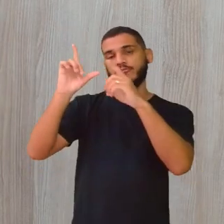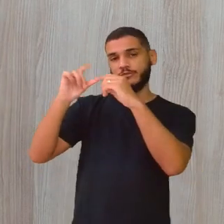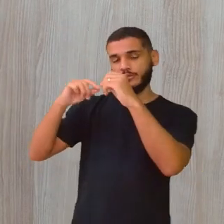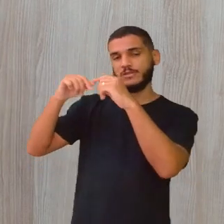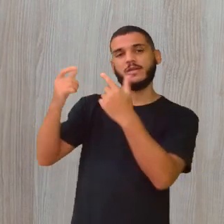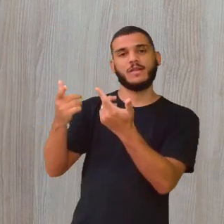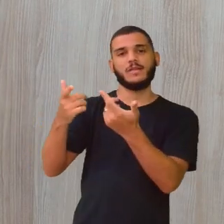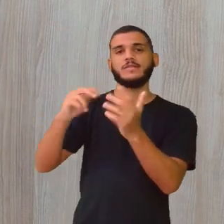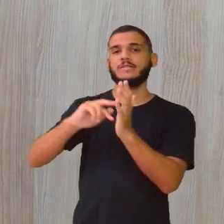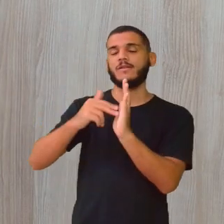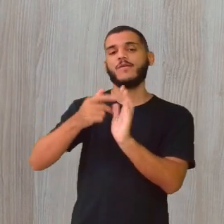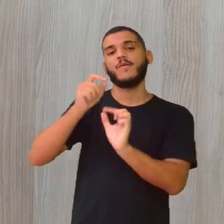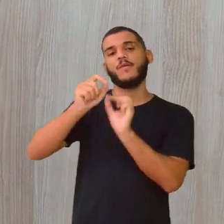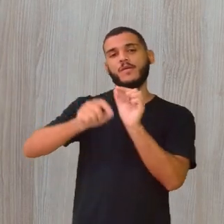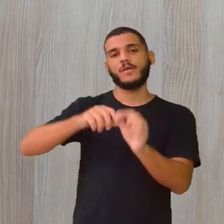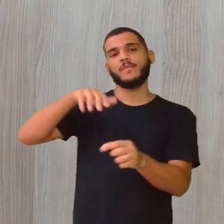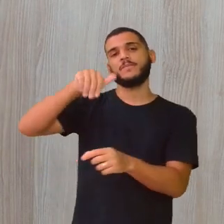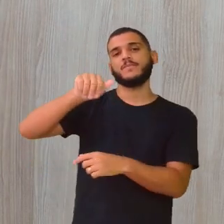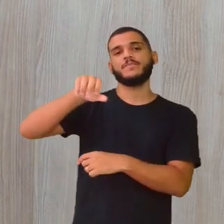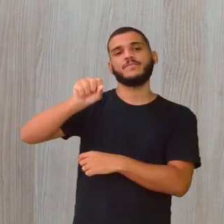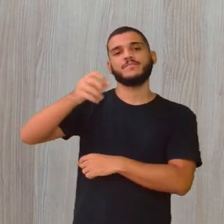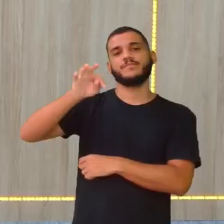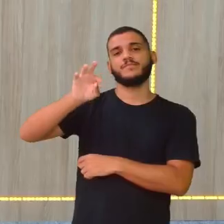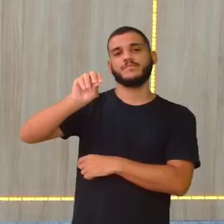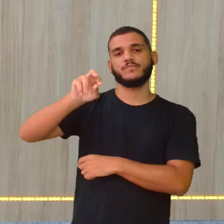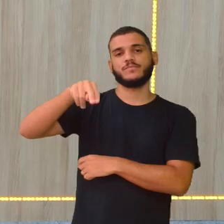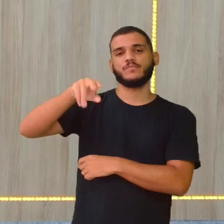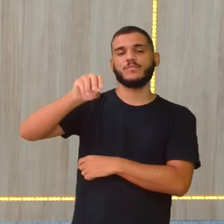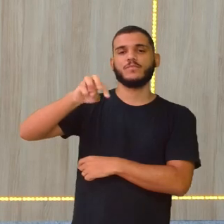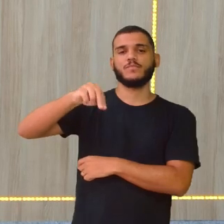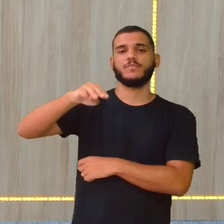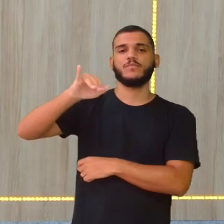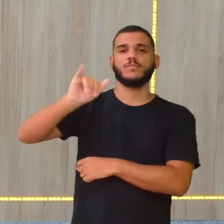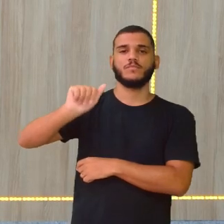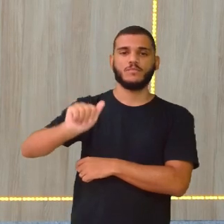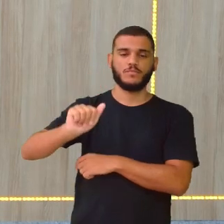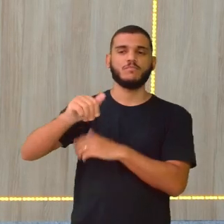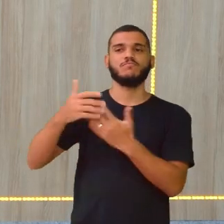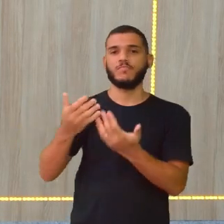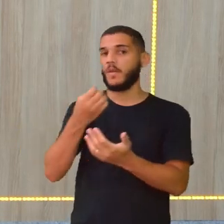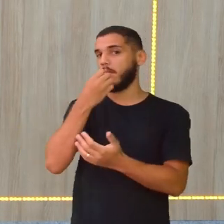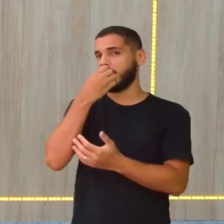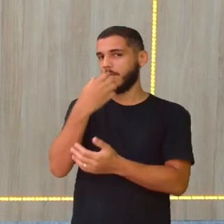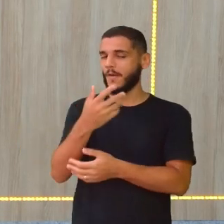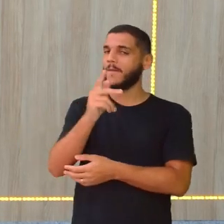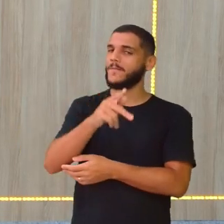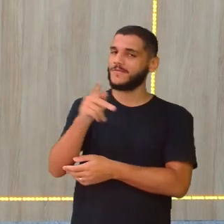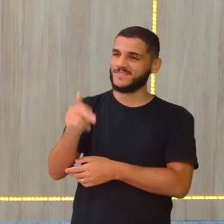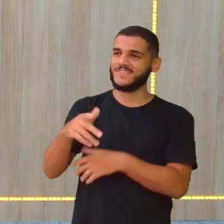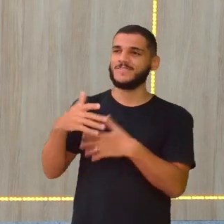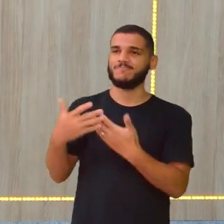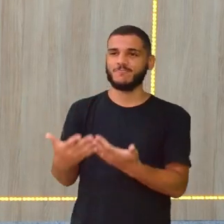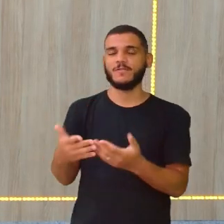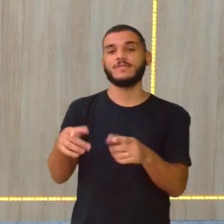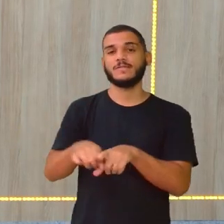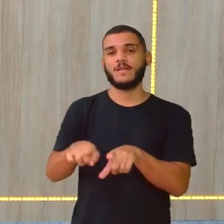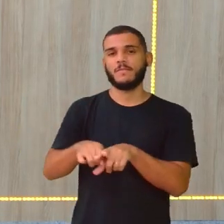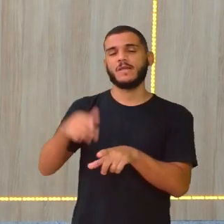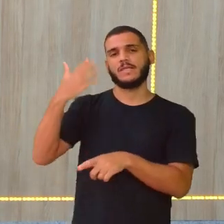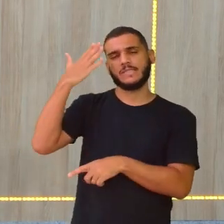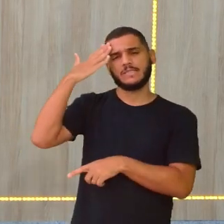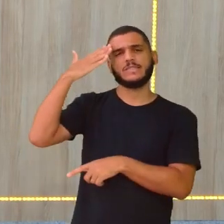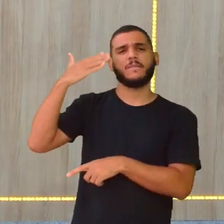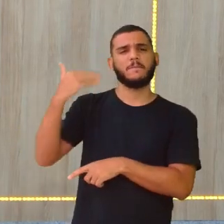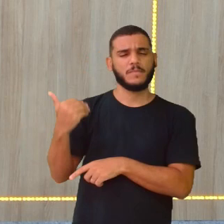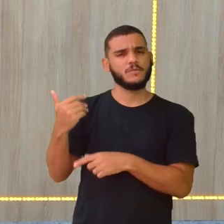exemplo, astronomia. Astronomia. Muito bem, professora Camille. E aí, sabedoria, não é?